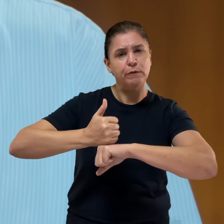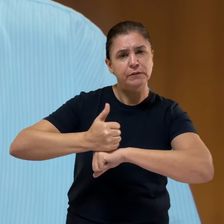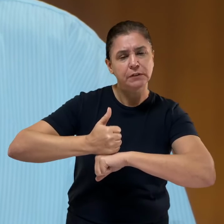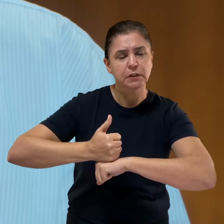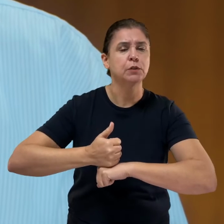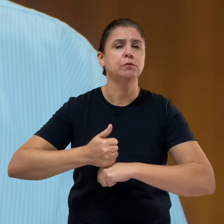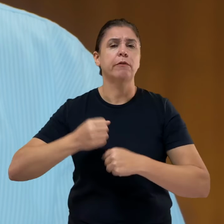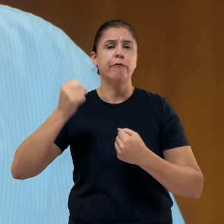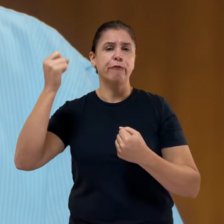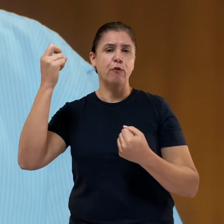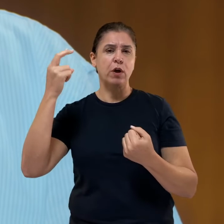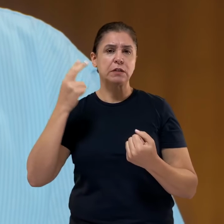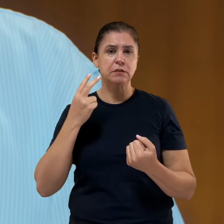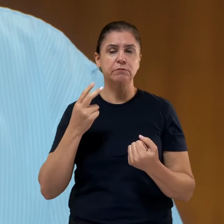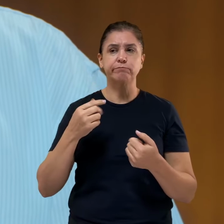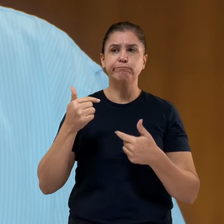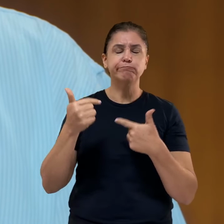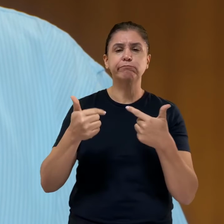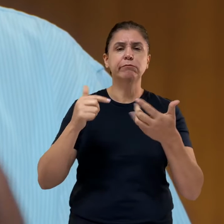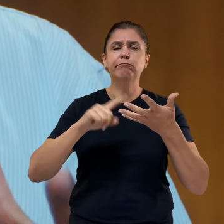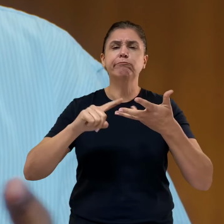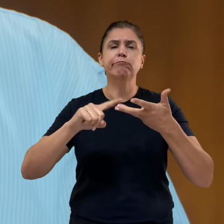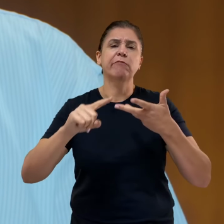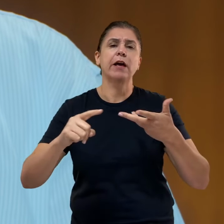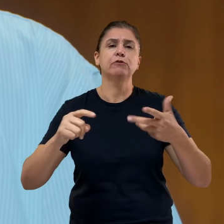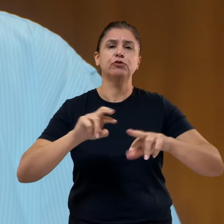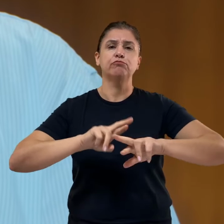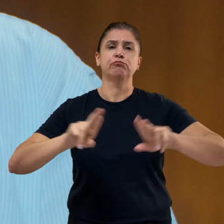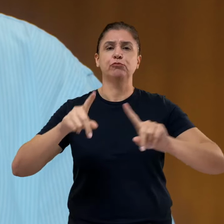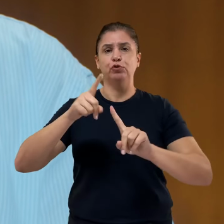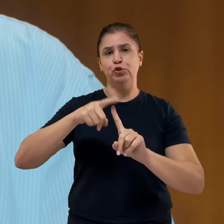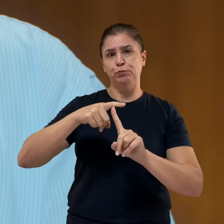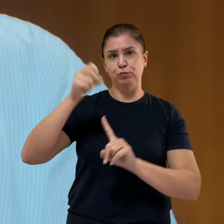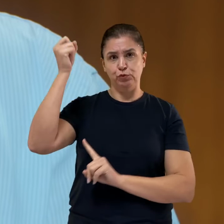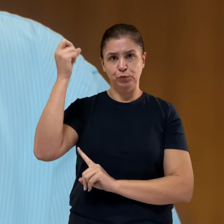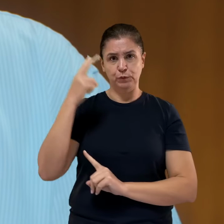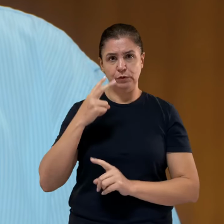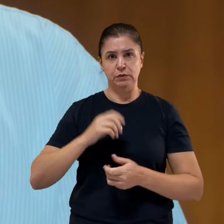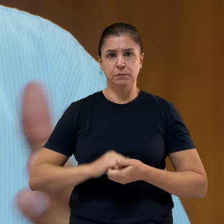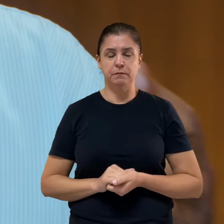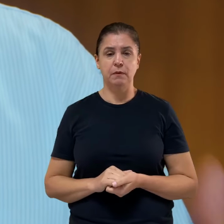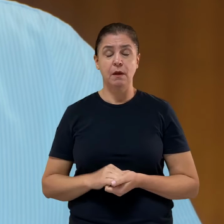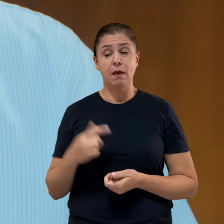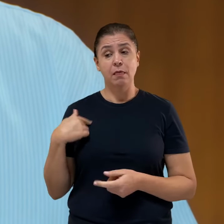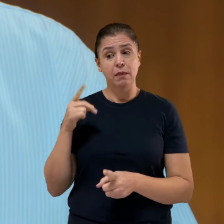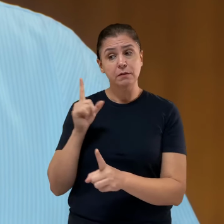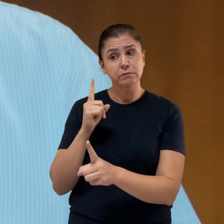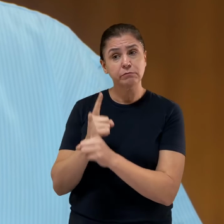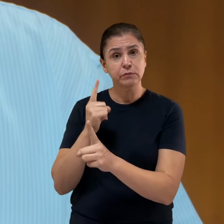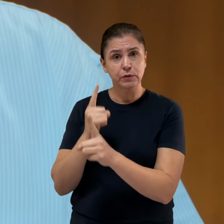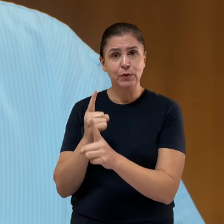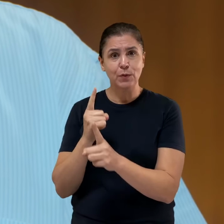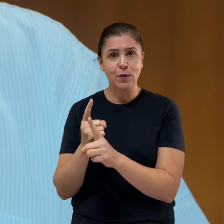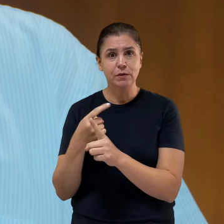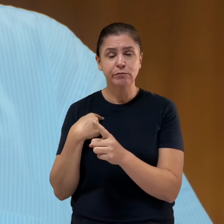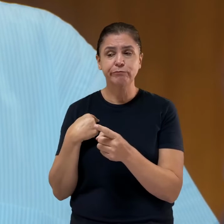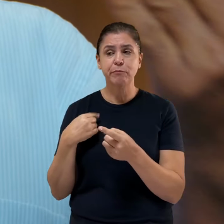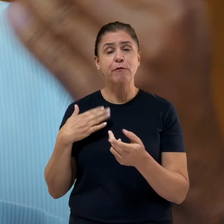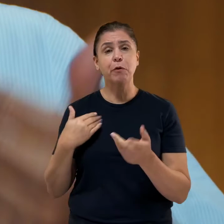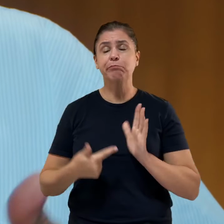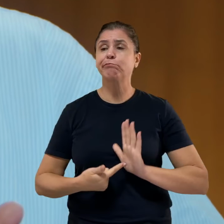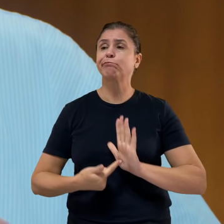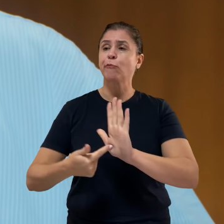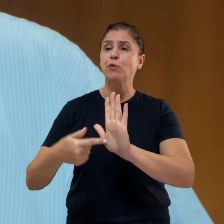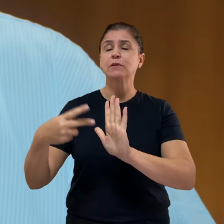na profissão. Trabalhava muito essas questões. E nesses encontros foi